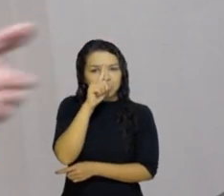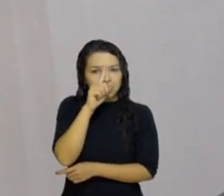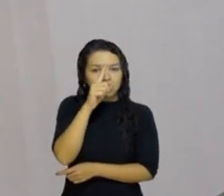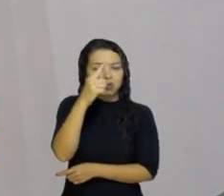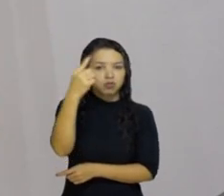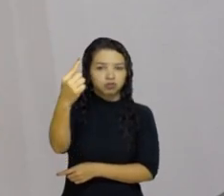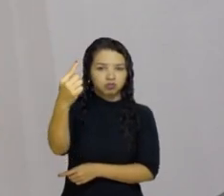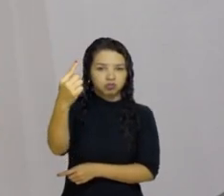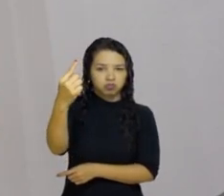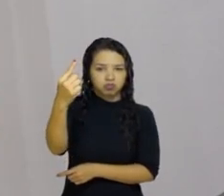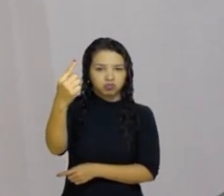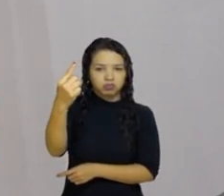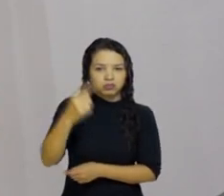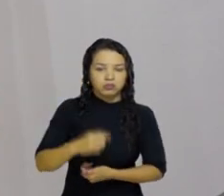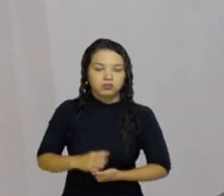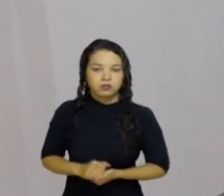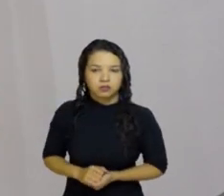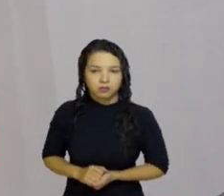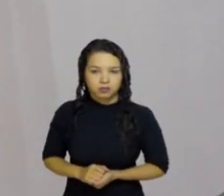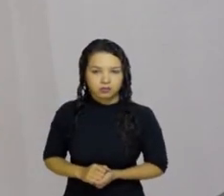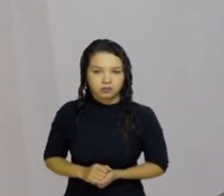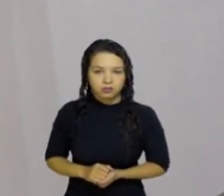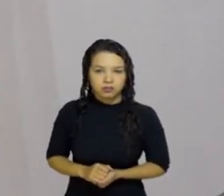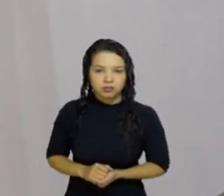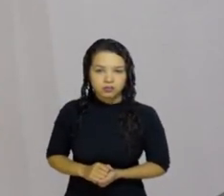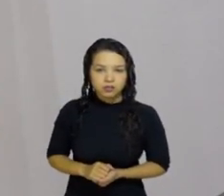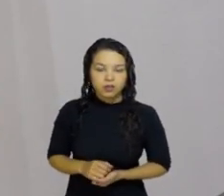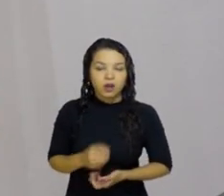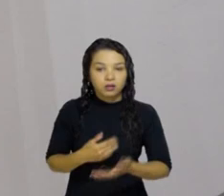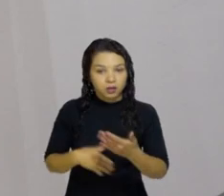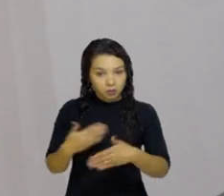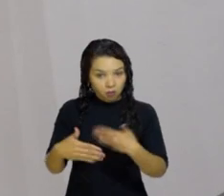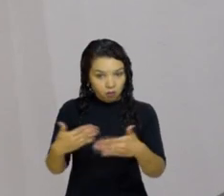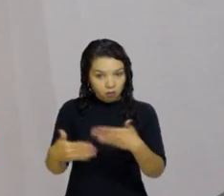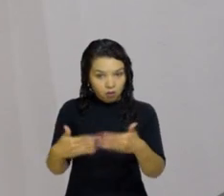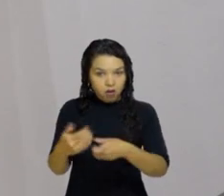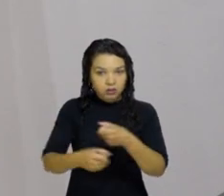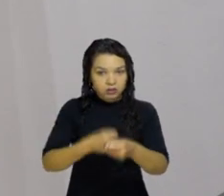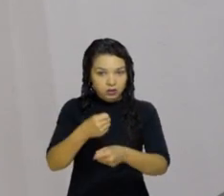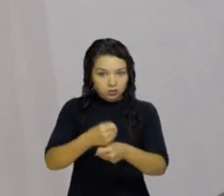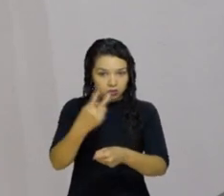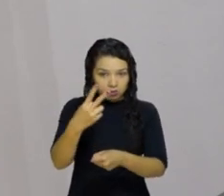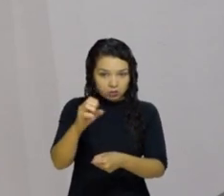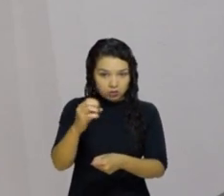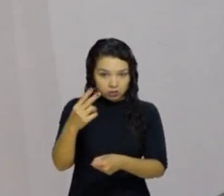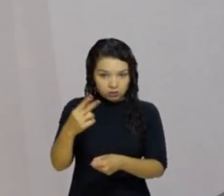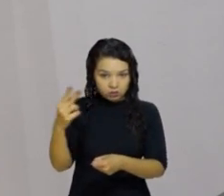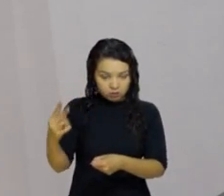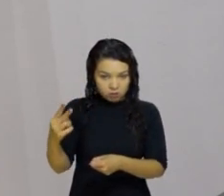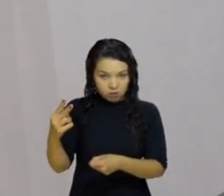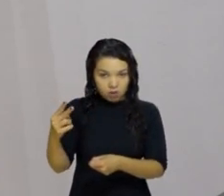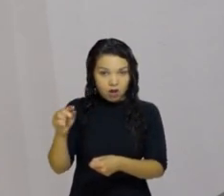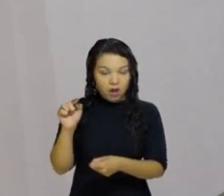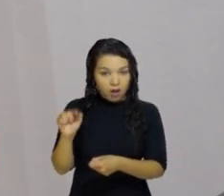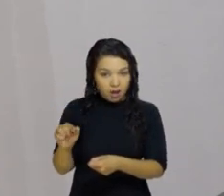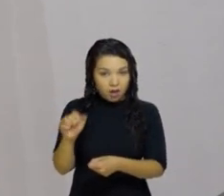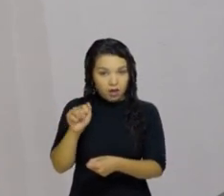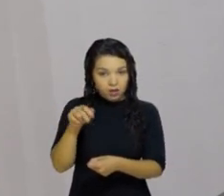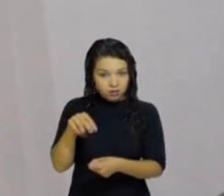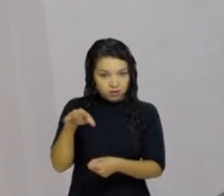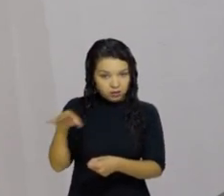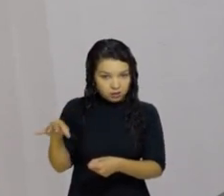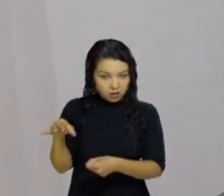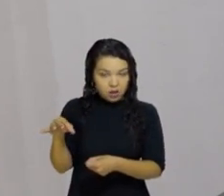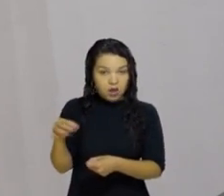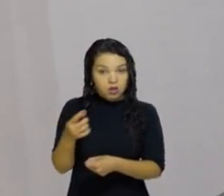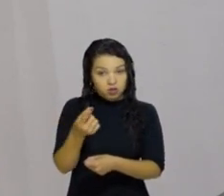evoluído. Diante disso, em 2022, a Agência Nacional negou um pedido de reequilíbrio